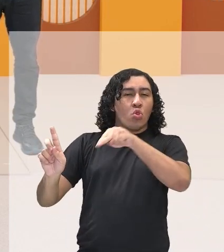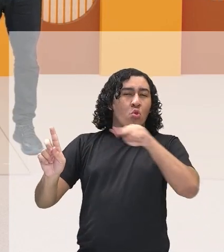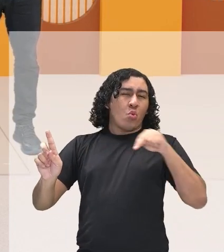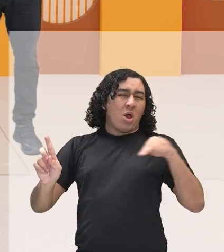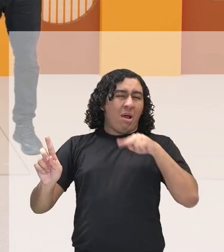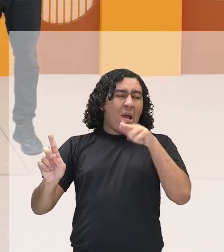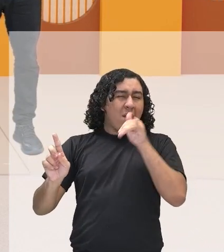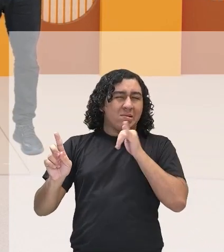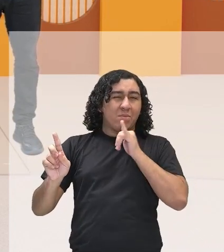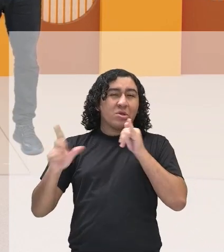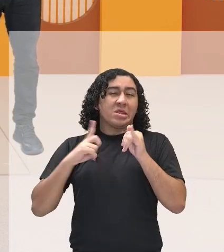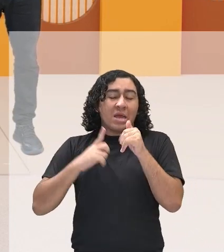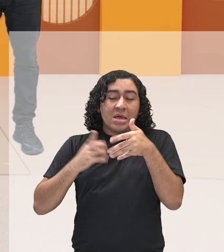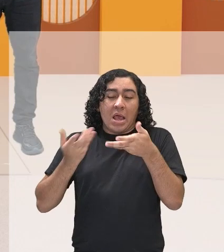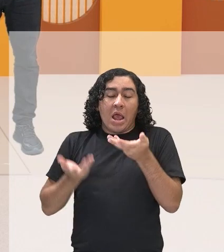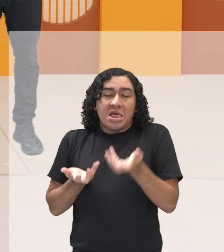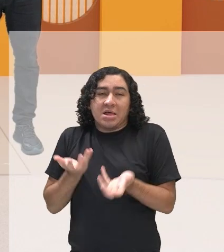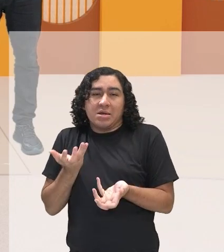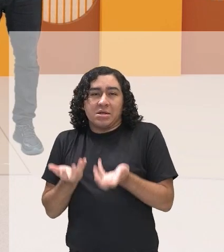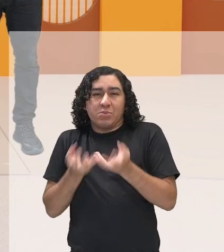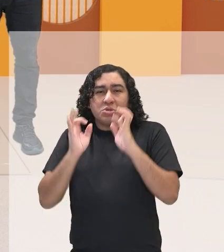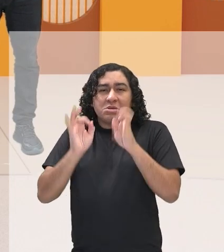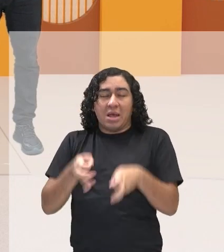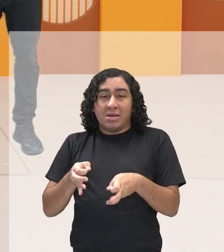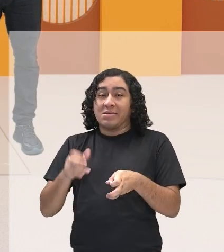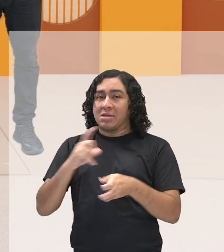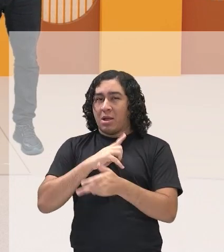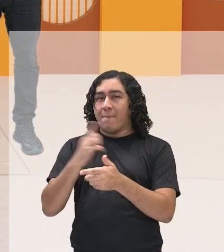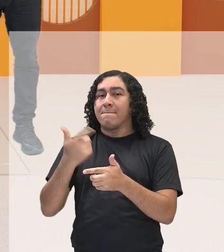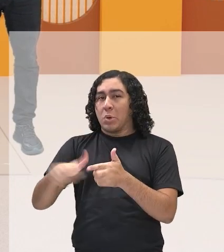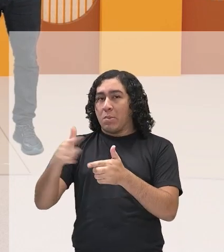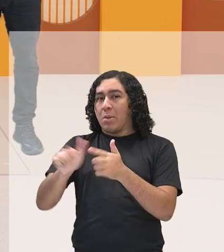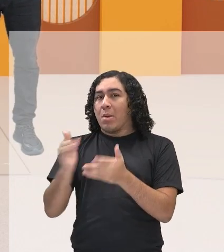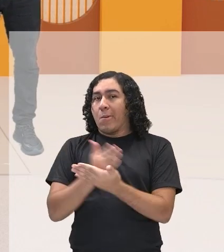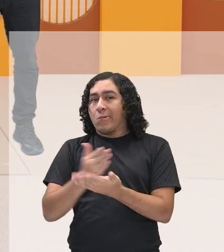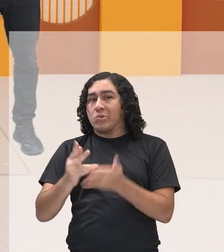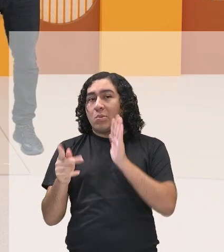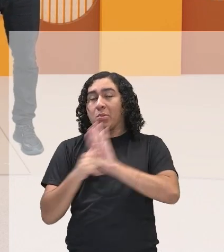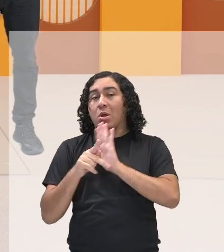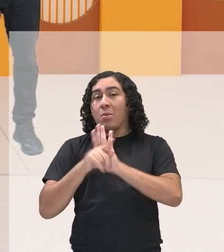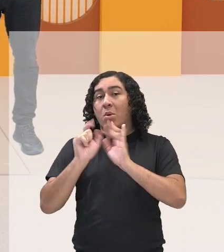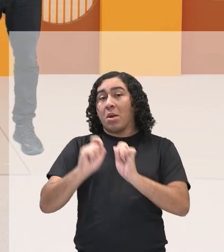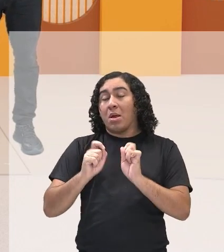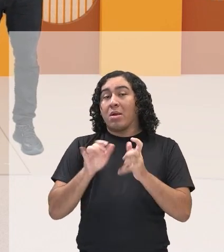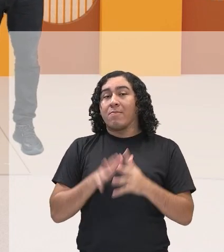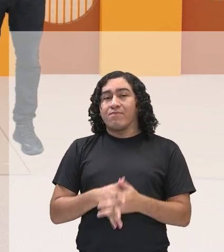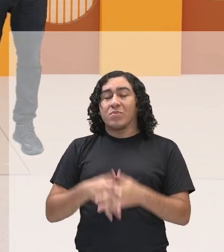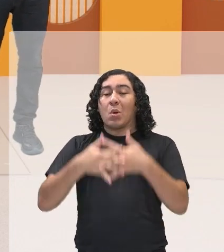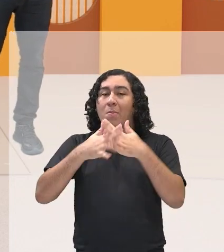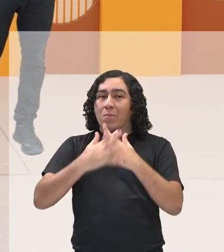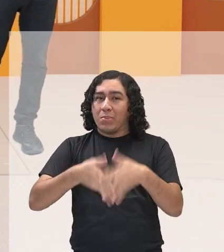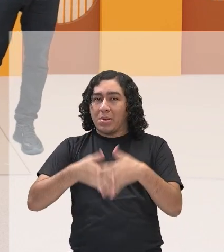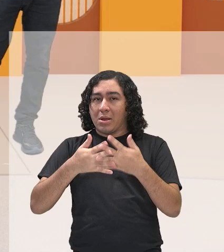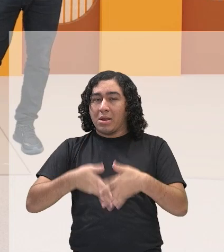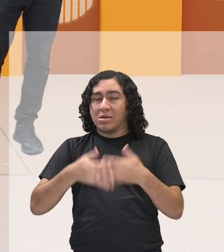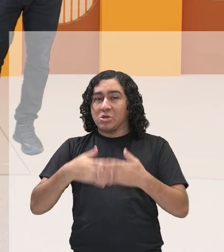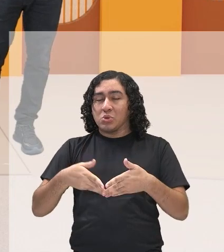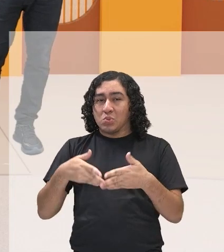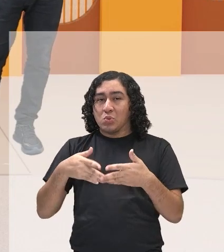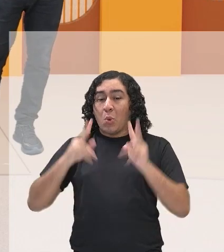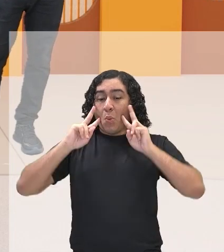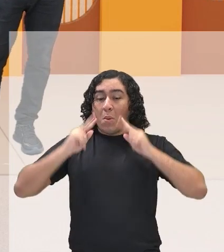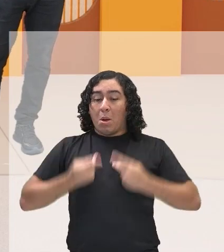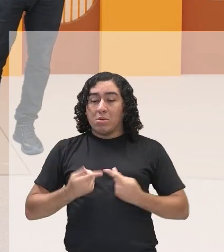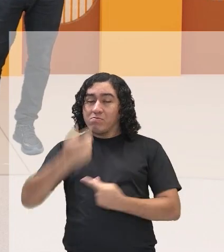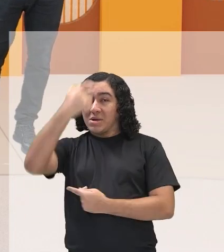é harmoniosa. Há conflitos pela própria complexidade do ser humano, né? Pela própria